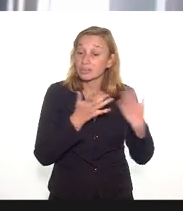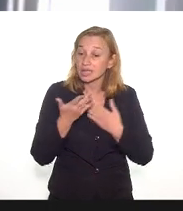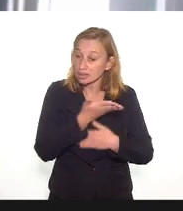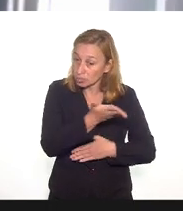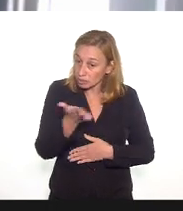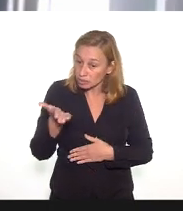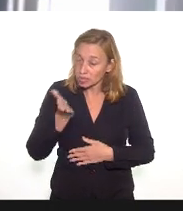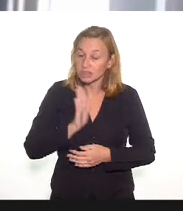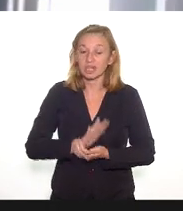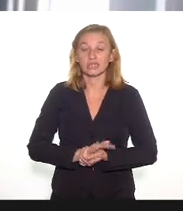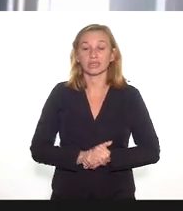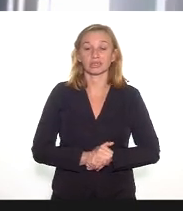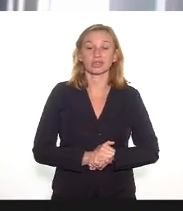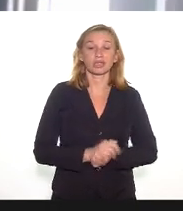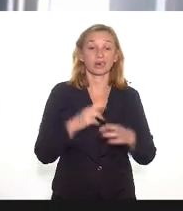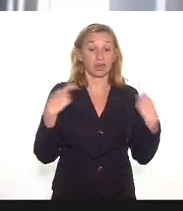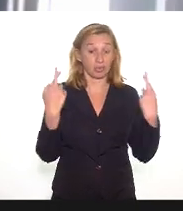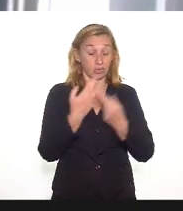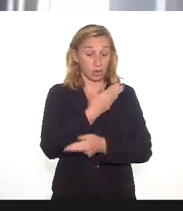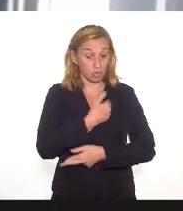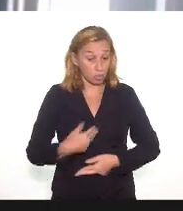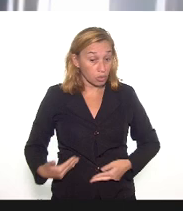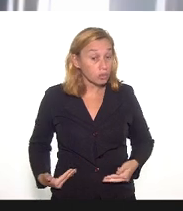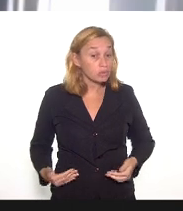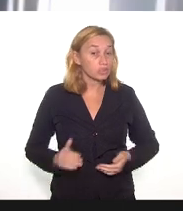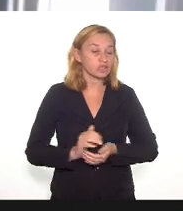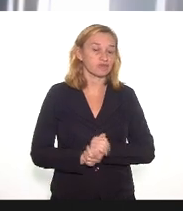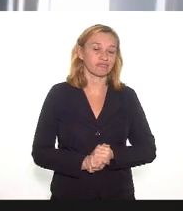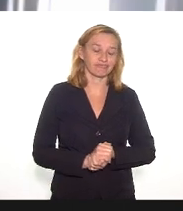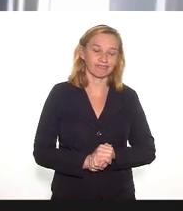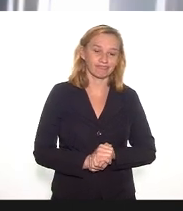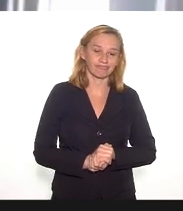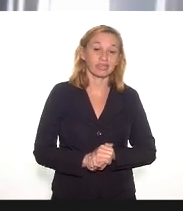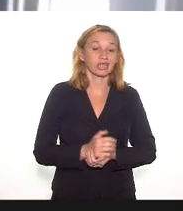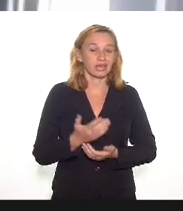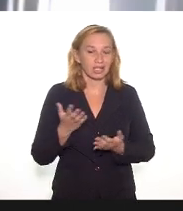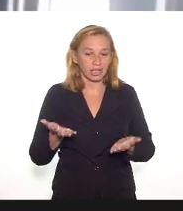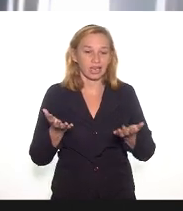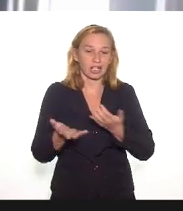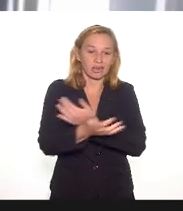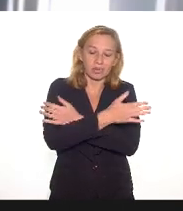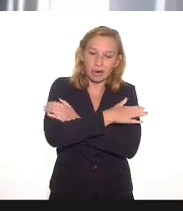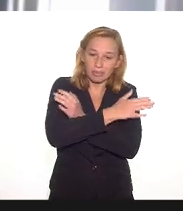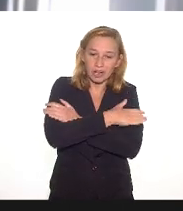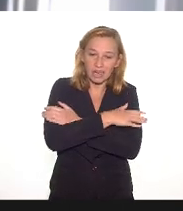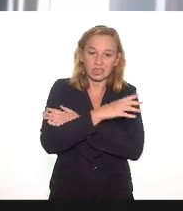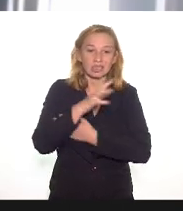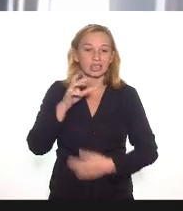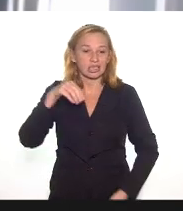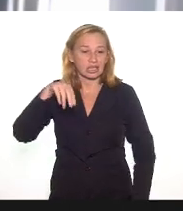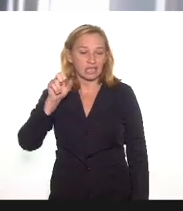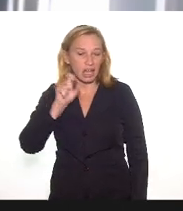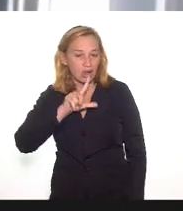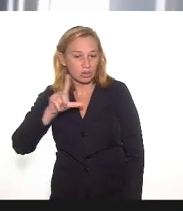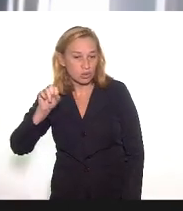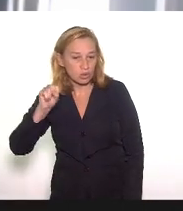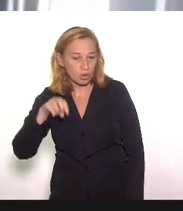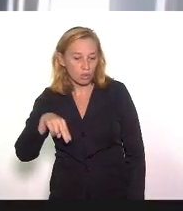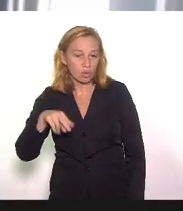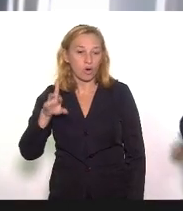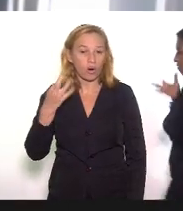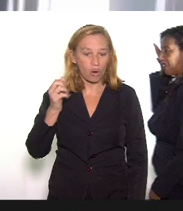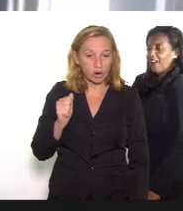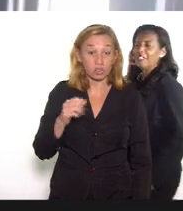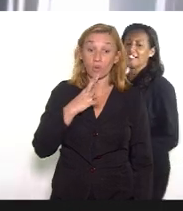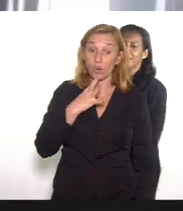presentes nesta audiência pública virtual. Eu quero mandar um abraço novamente ao Nelson Rocha, que eu também conheço há algum